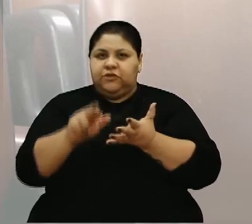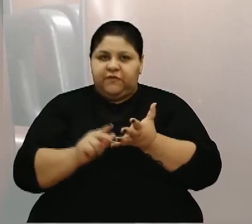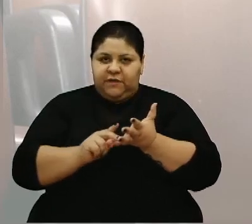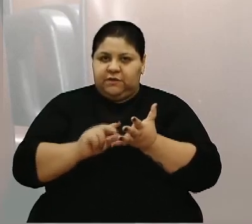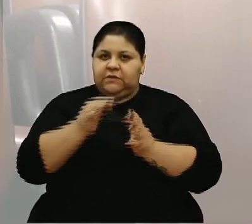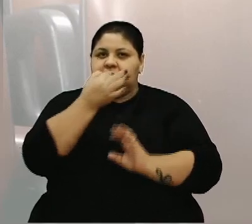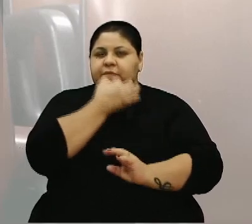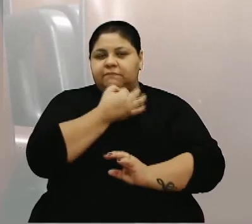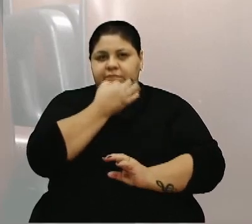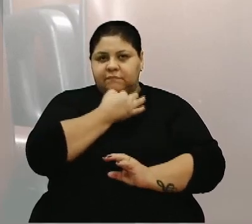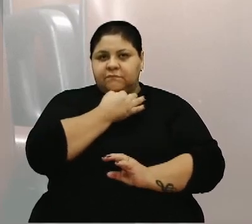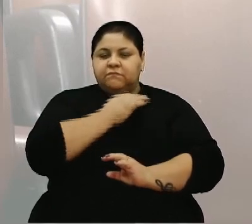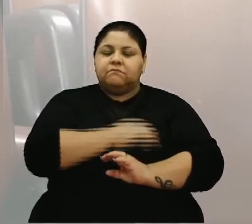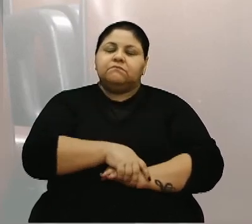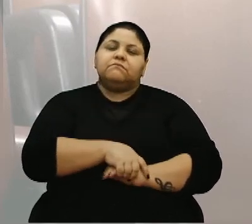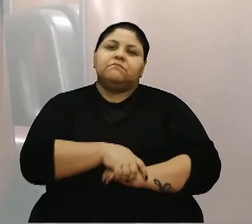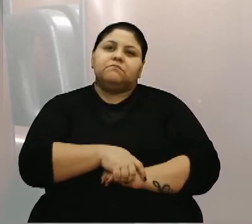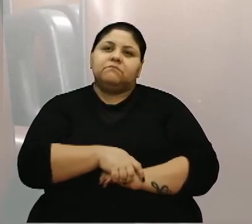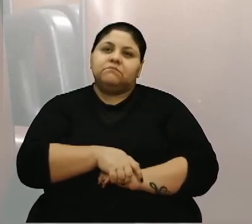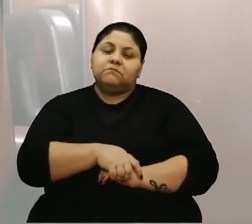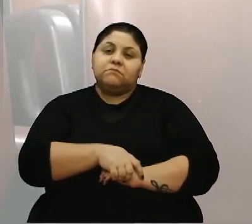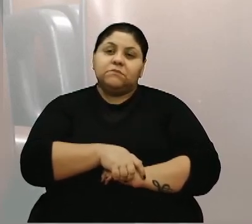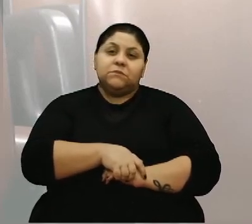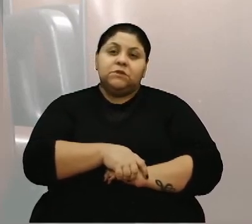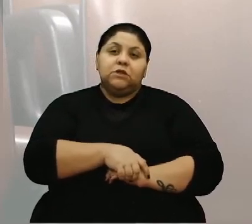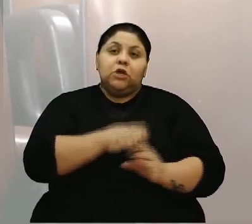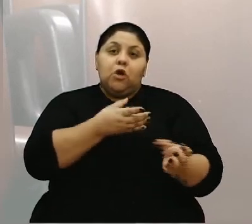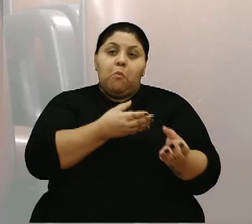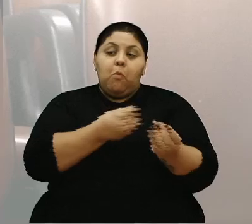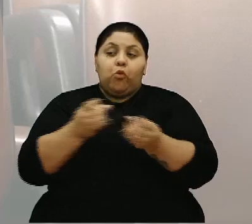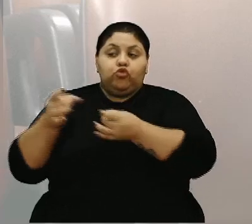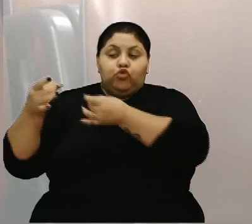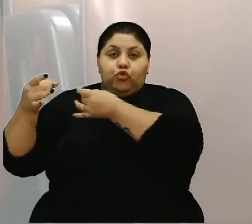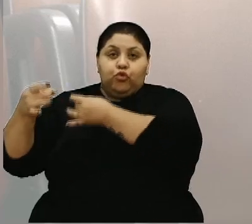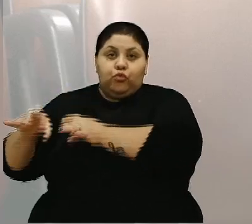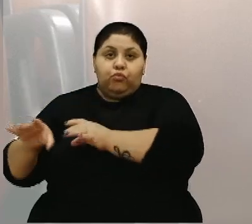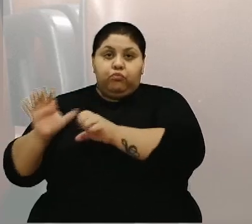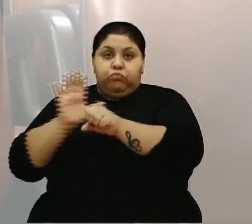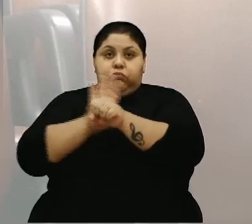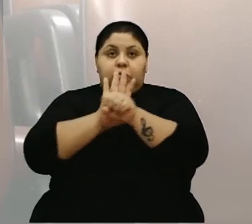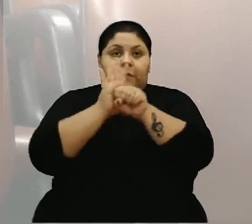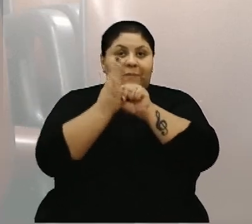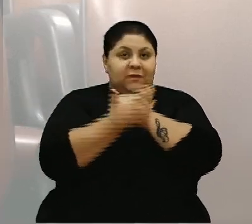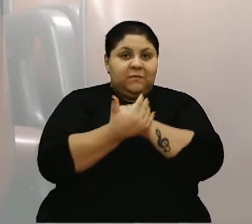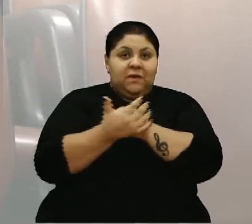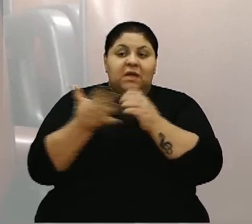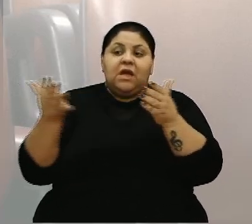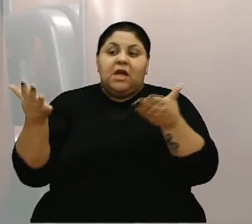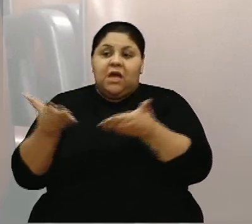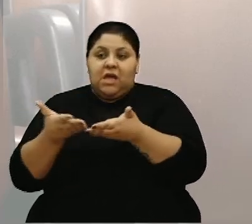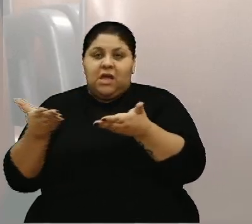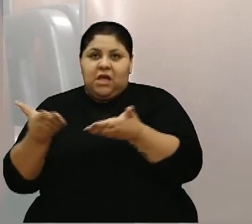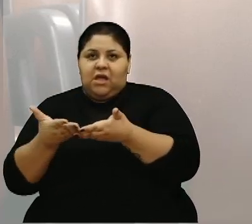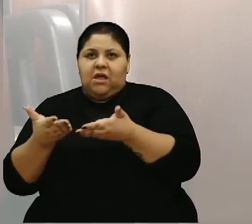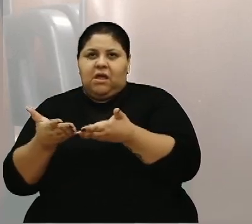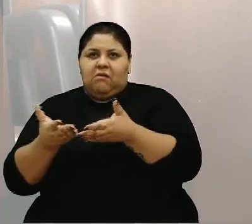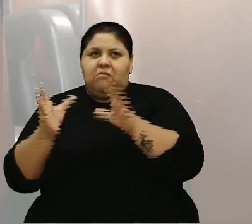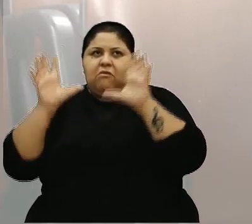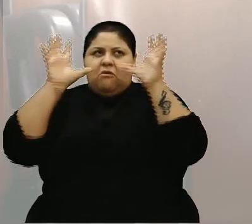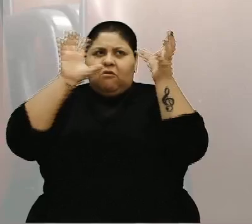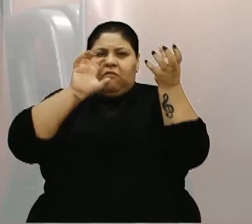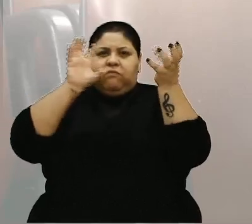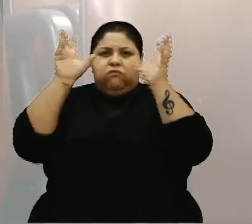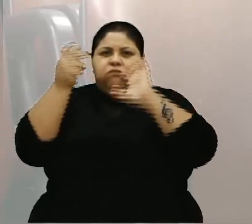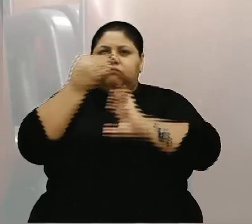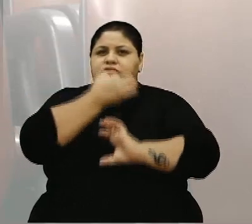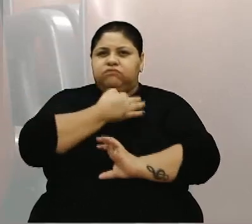Sul, eles foram muito afetados, tanto na pandemia como agora essa situação climática de Caxias